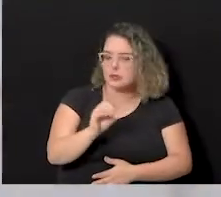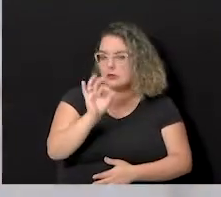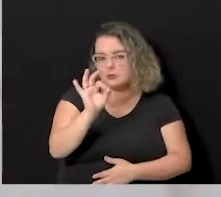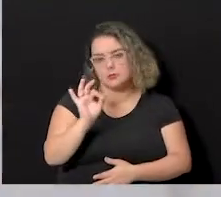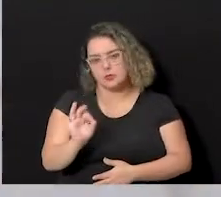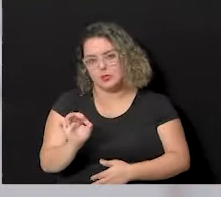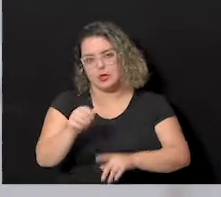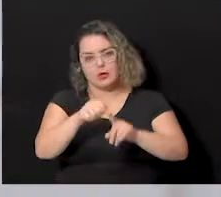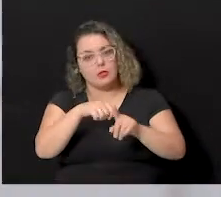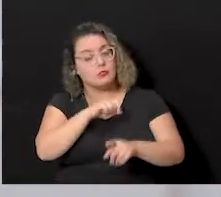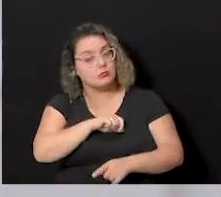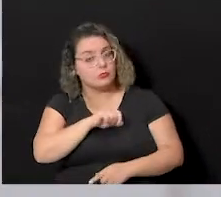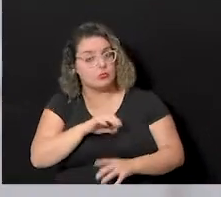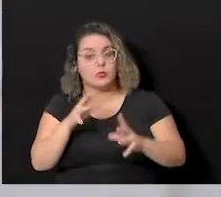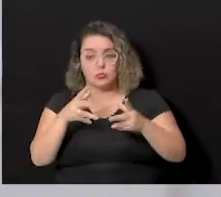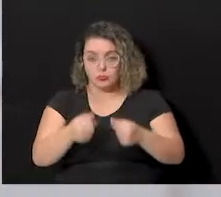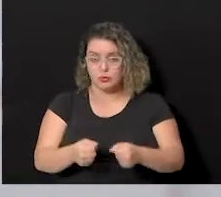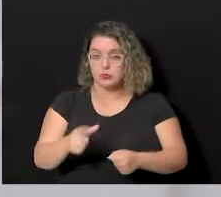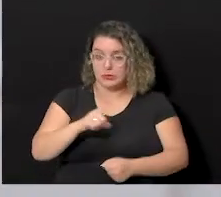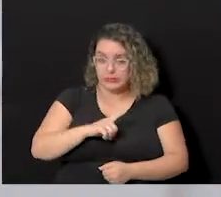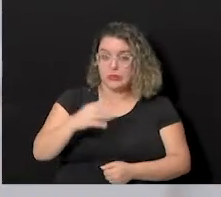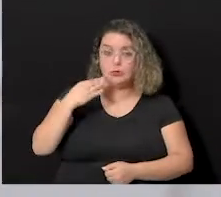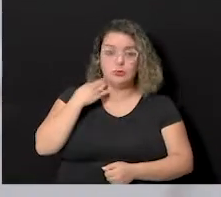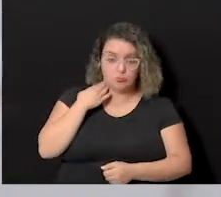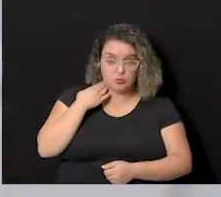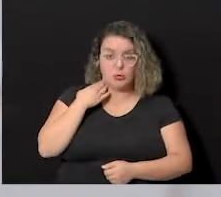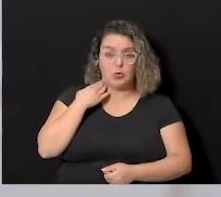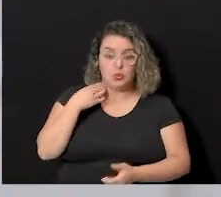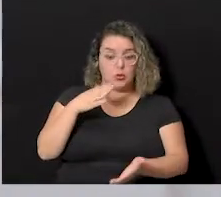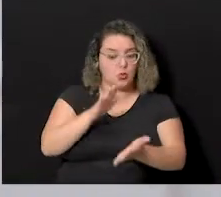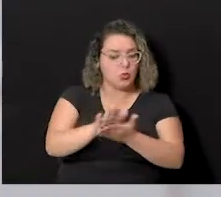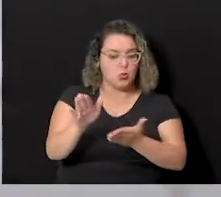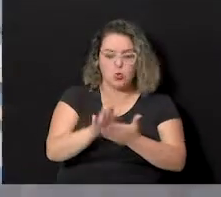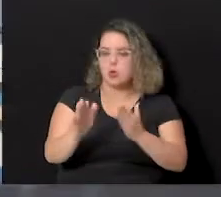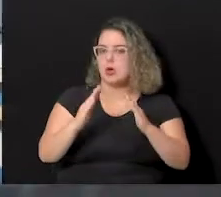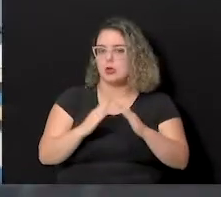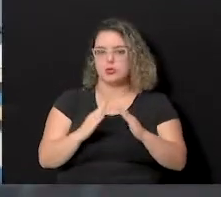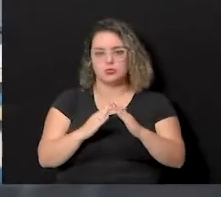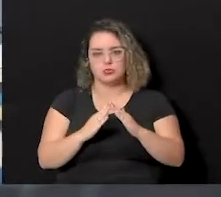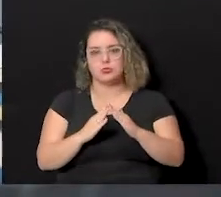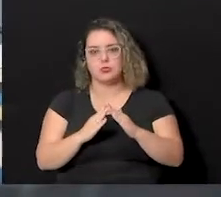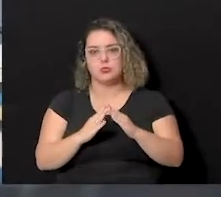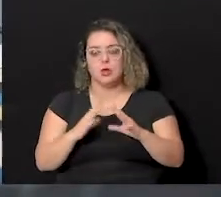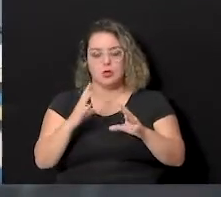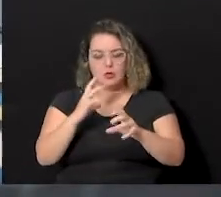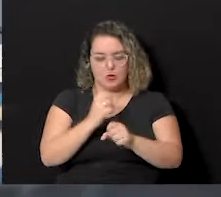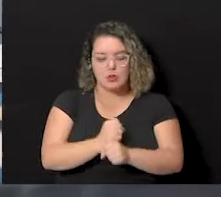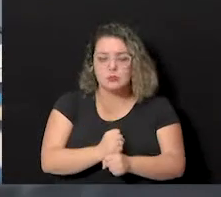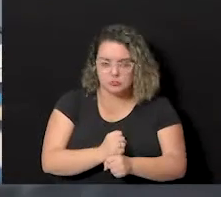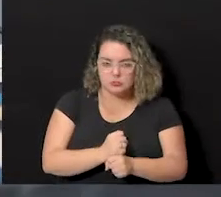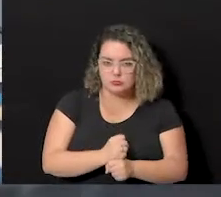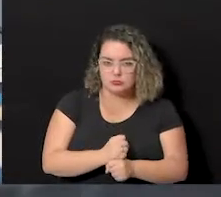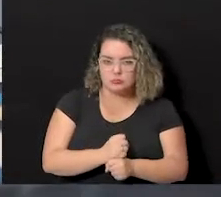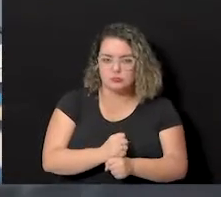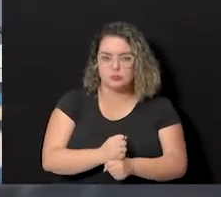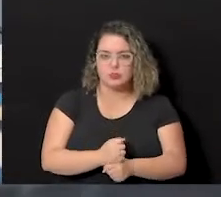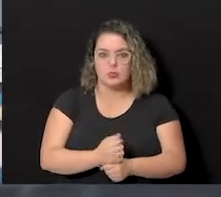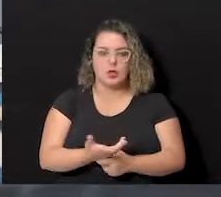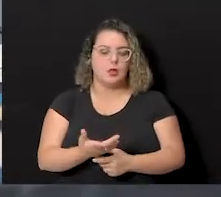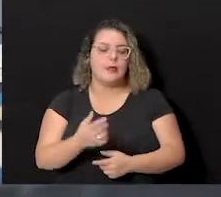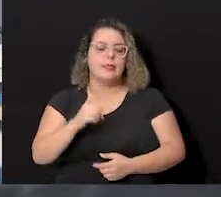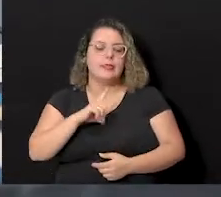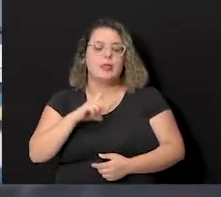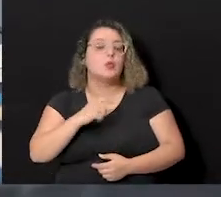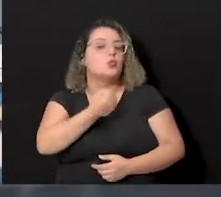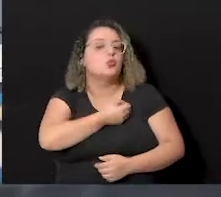seu salário, daquilo que cai na sua conta, com gastos de moradia. Então é só você fazer a conta, olha, cai